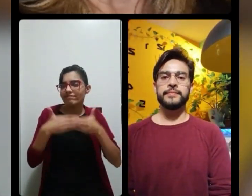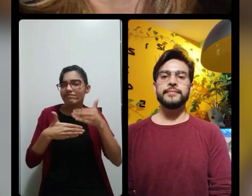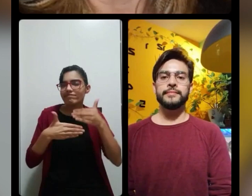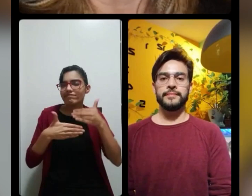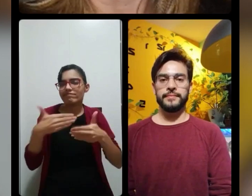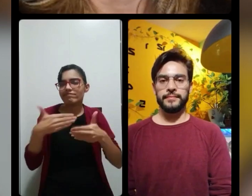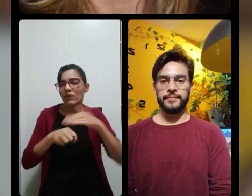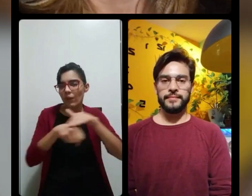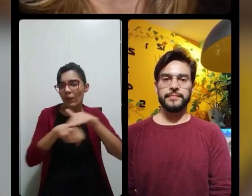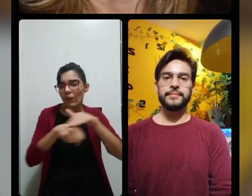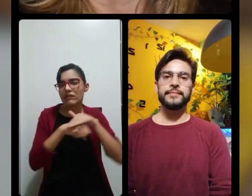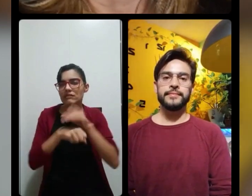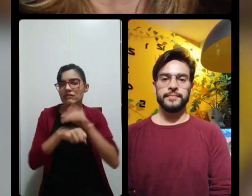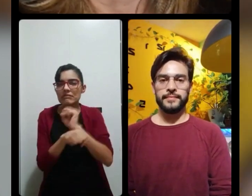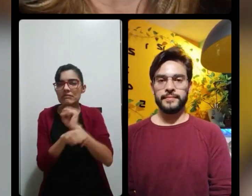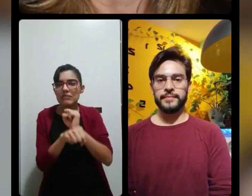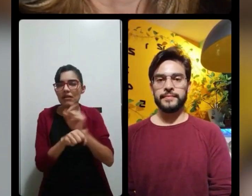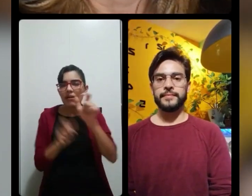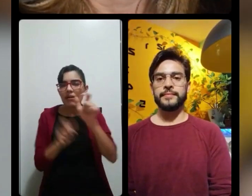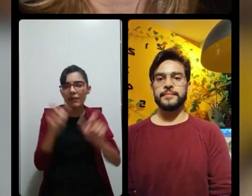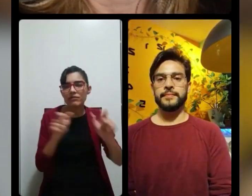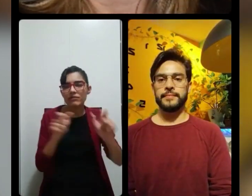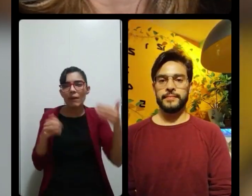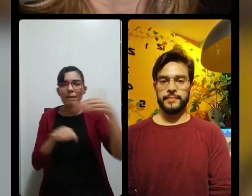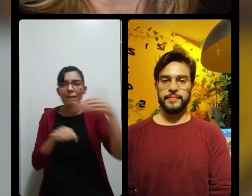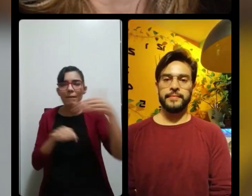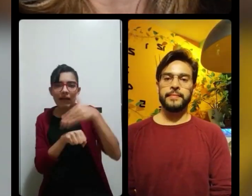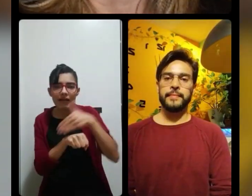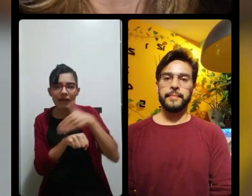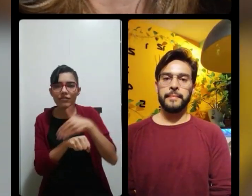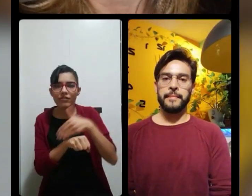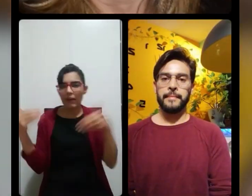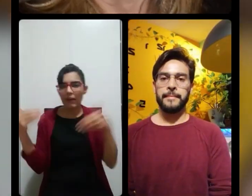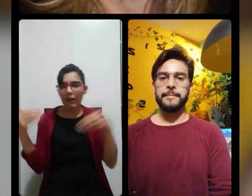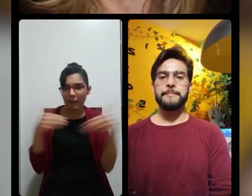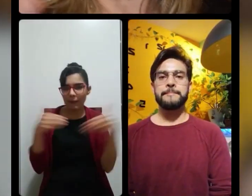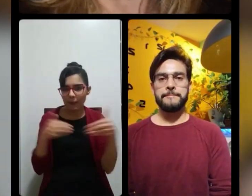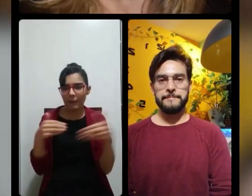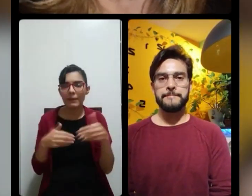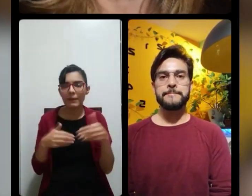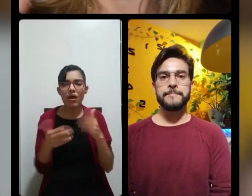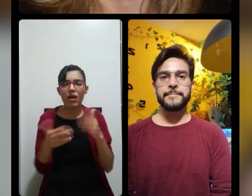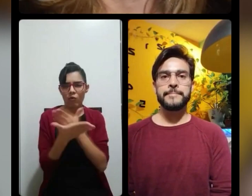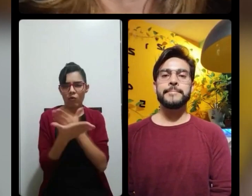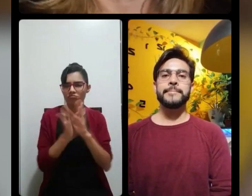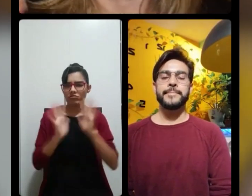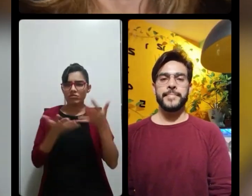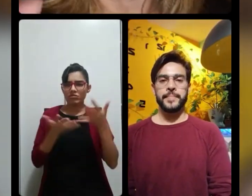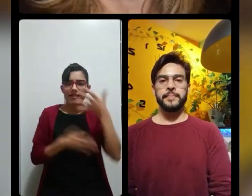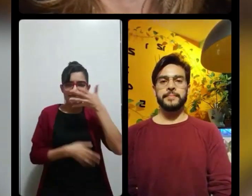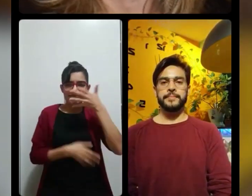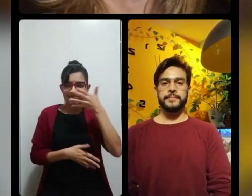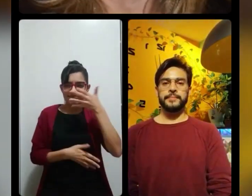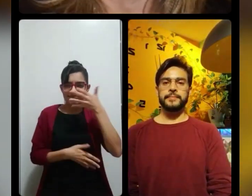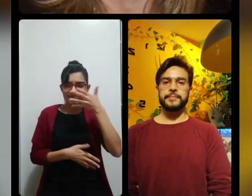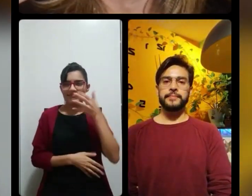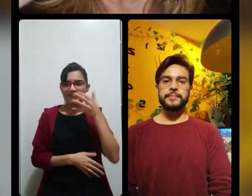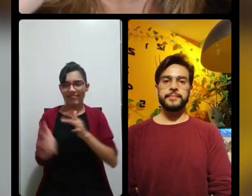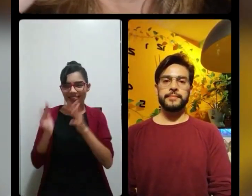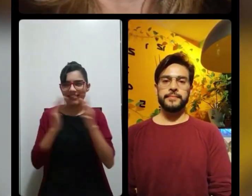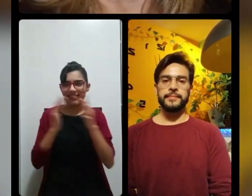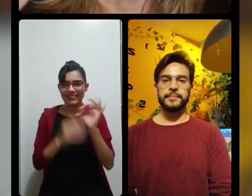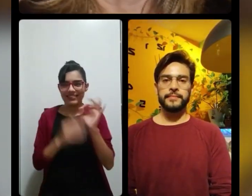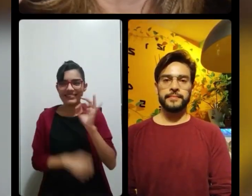entrarem, né? Já temos algumas pessoas conectadas. E à medida que as pessoas vão vendo que o